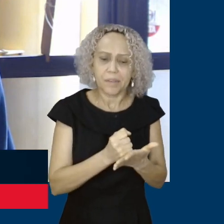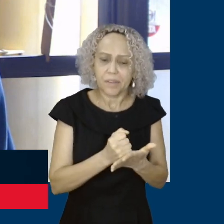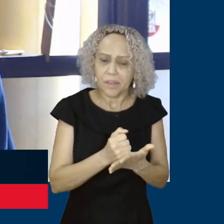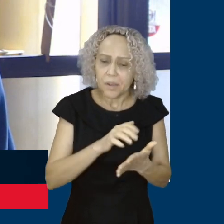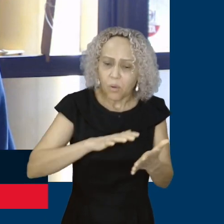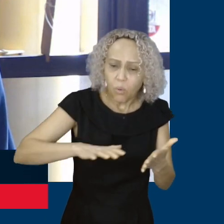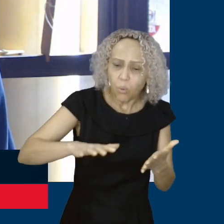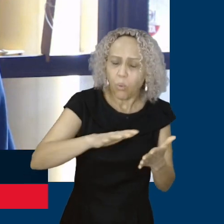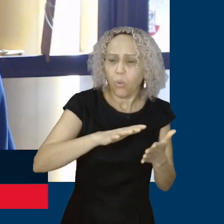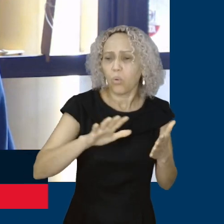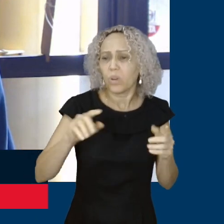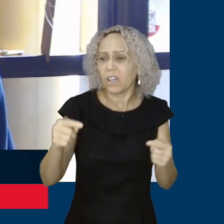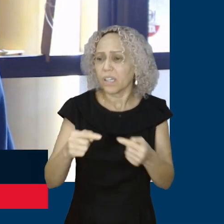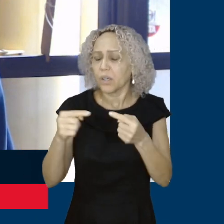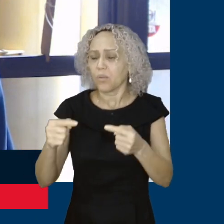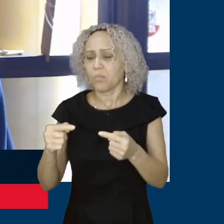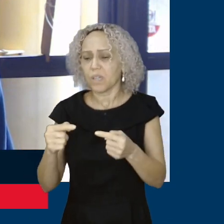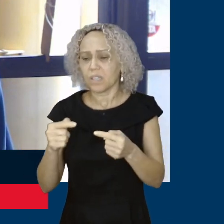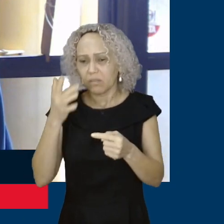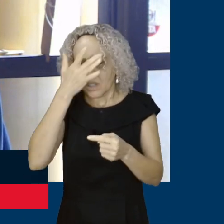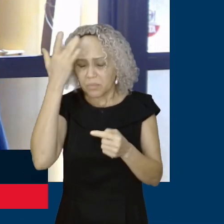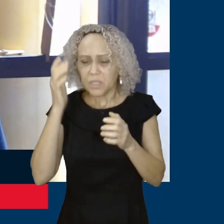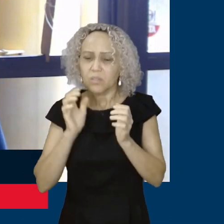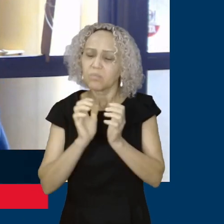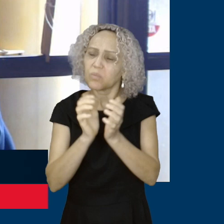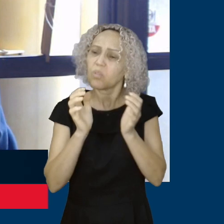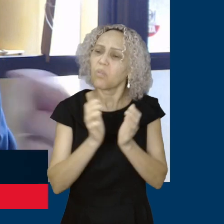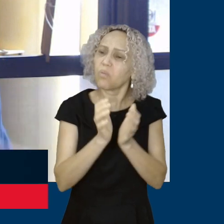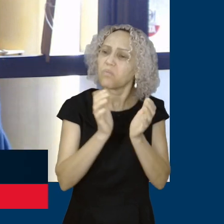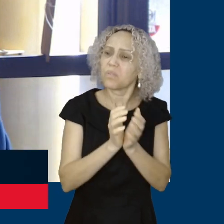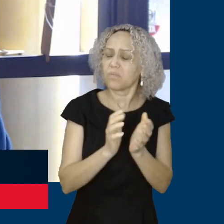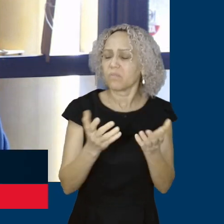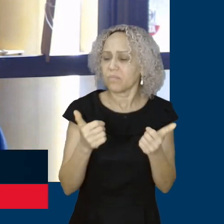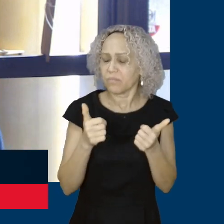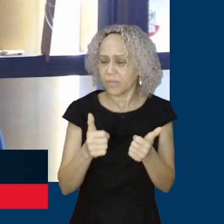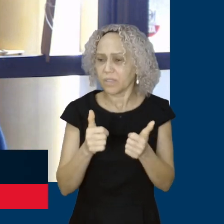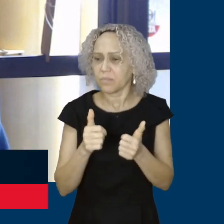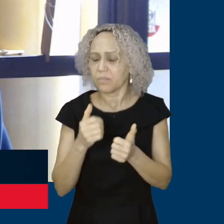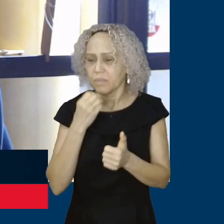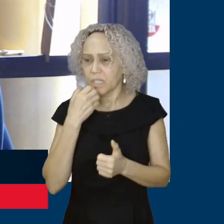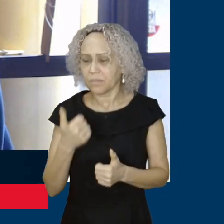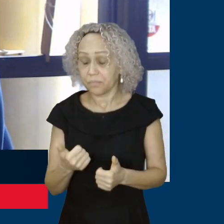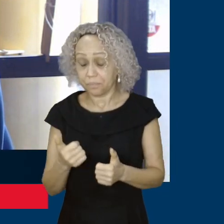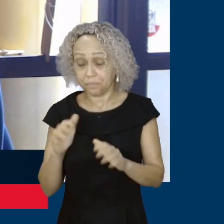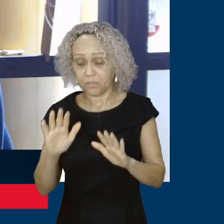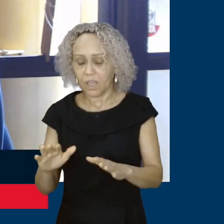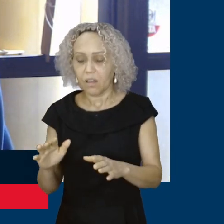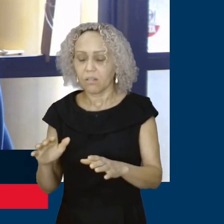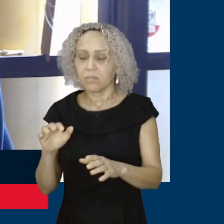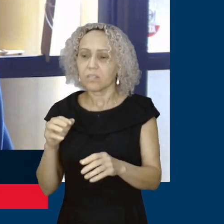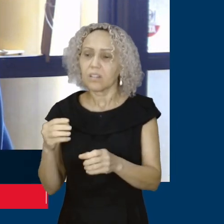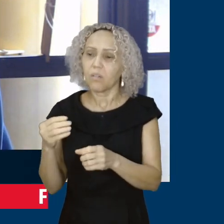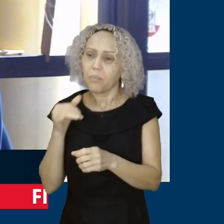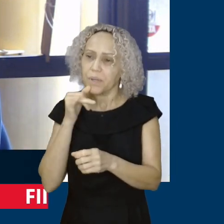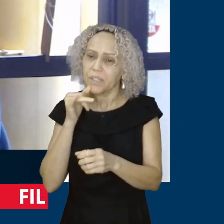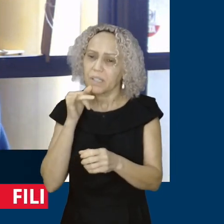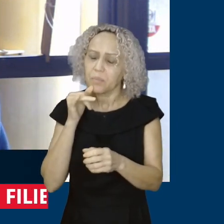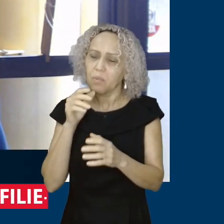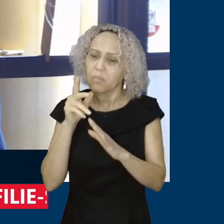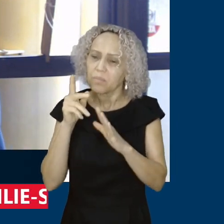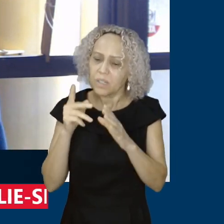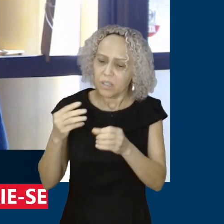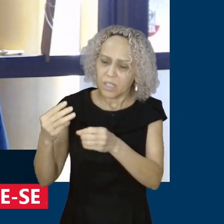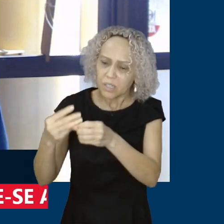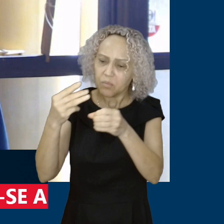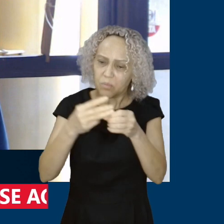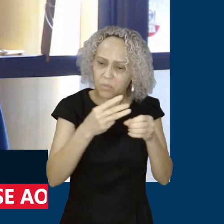boa parte delas, evidentemente, de responsabilidade dos municípios, mas que fazem parte, entendeu, do PAC,